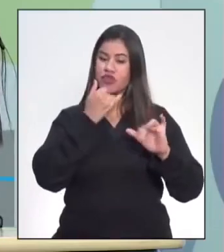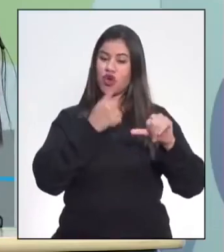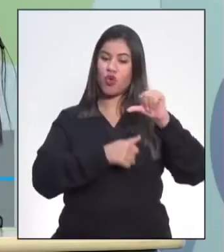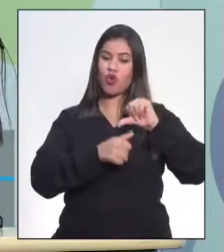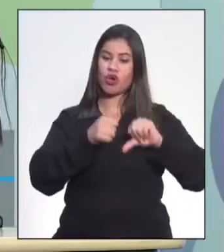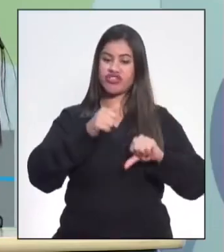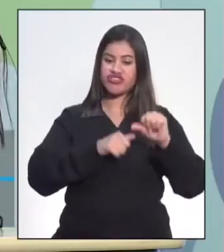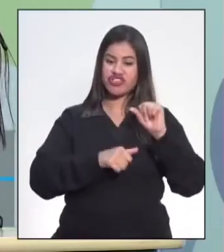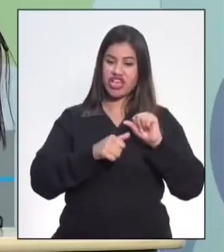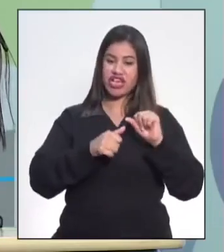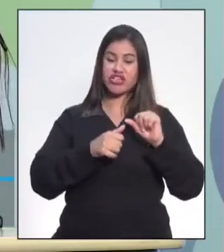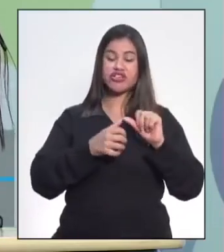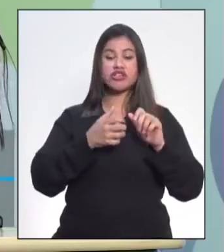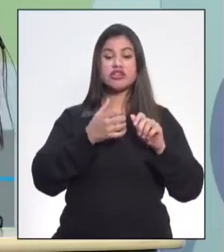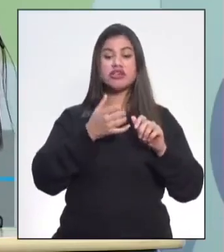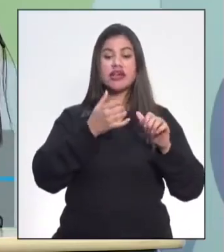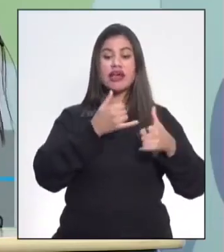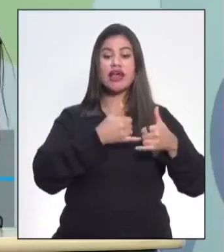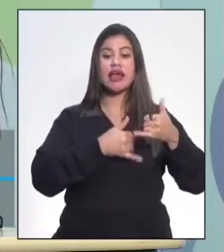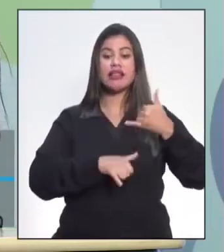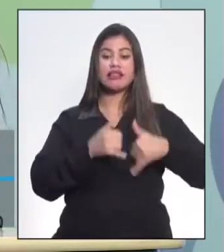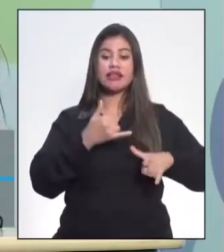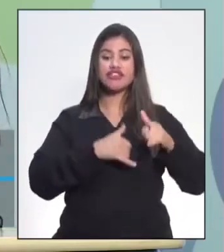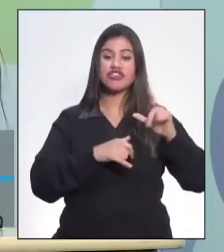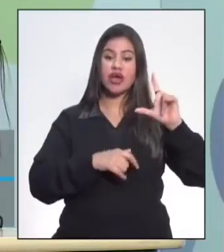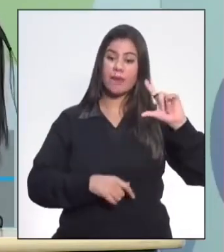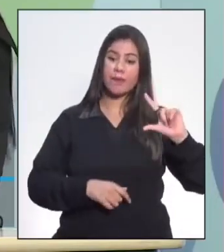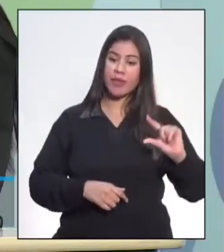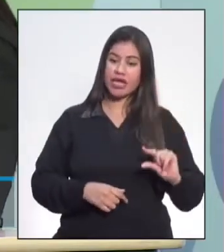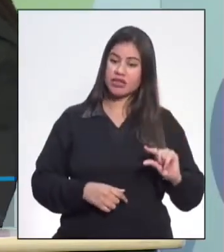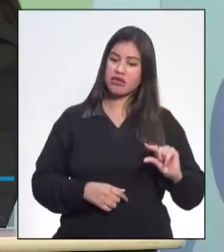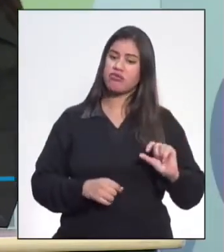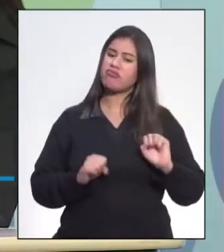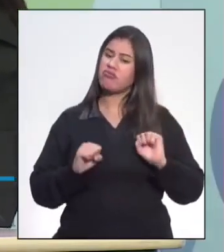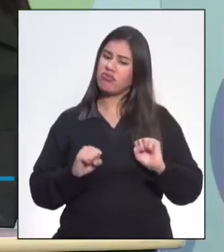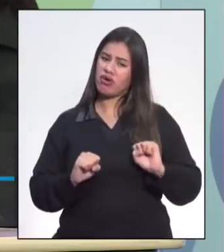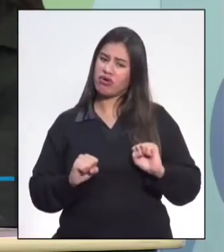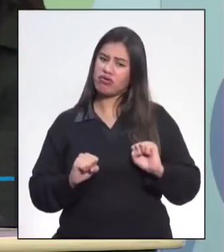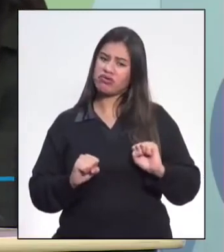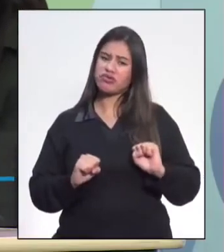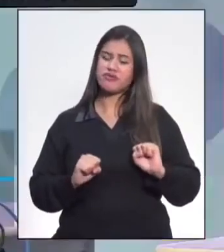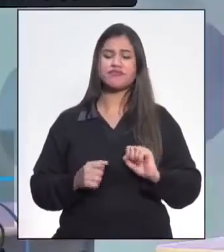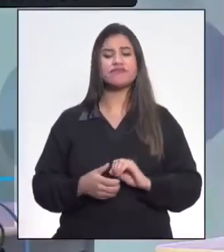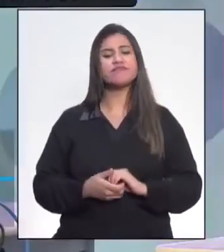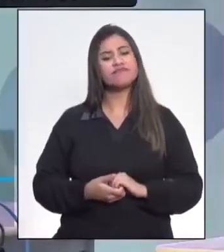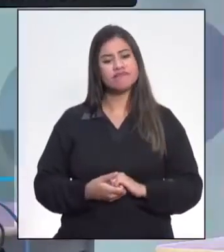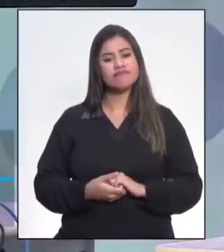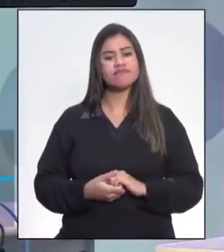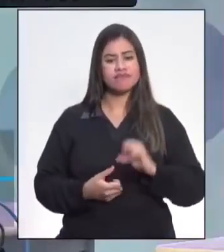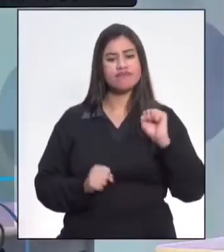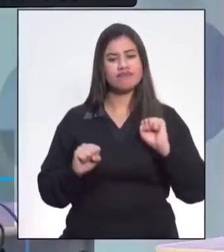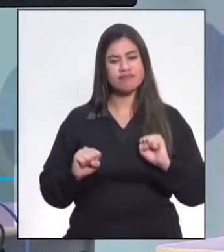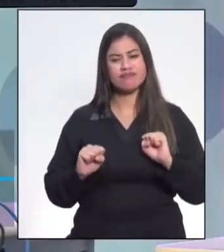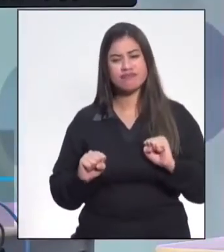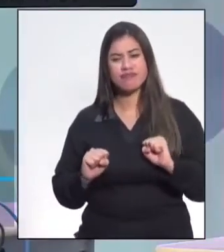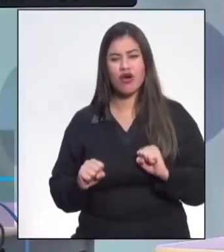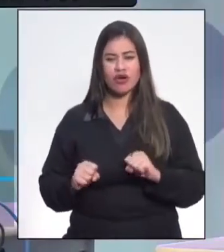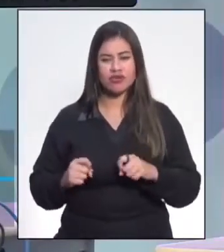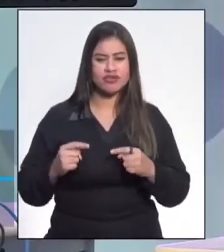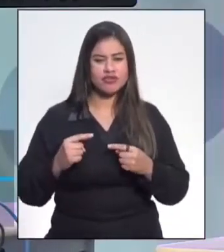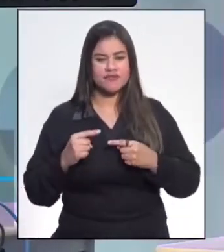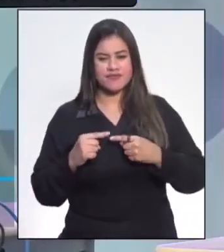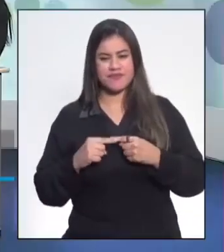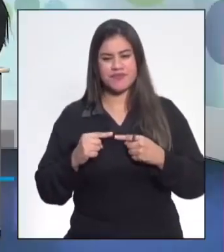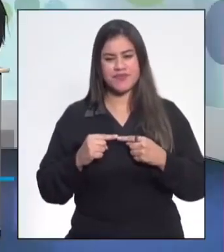perdeu energia, logo o produto ficou com uma energia menor. Eu posso dizer assim para eles, professora? Pode, professor. Acho que dá